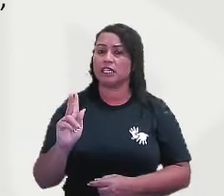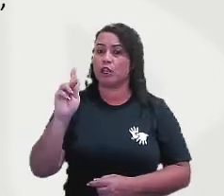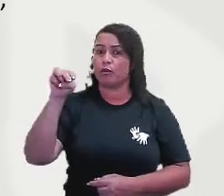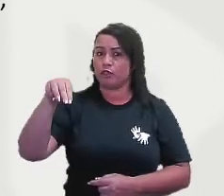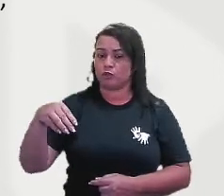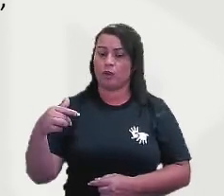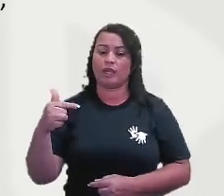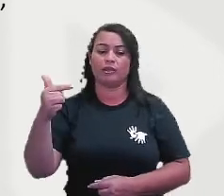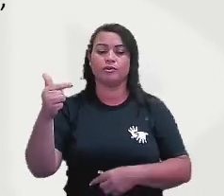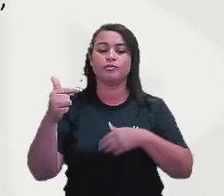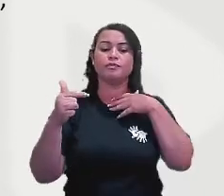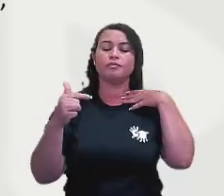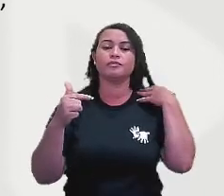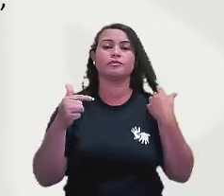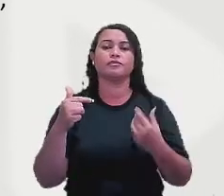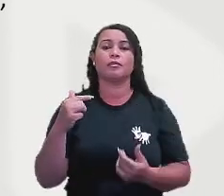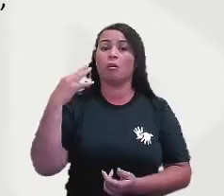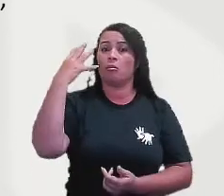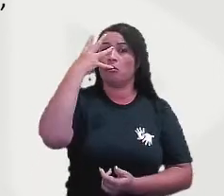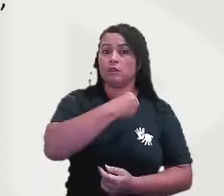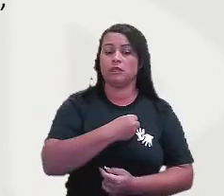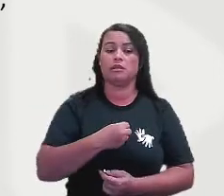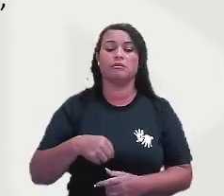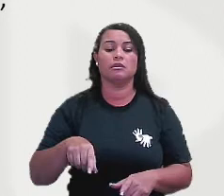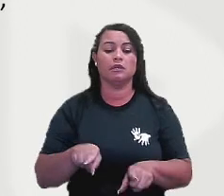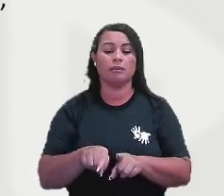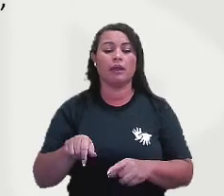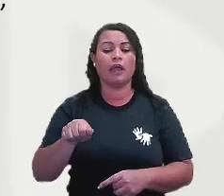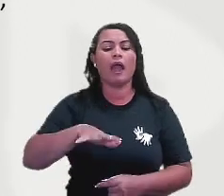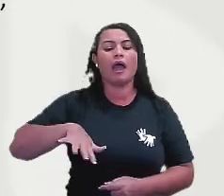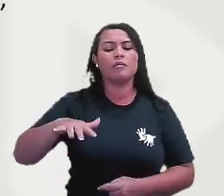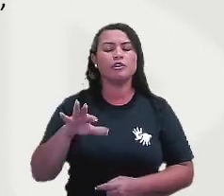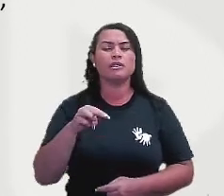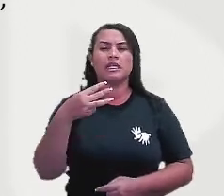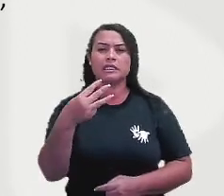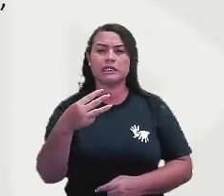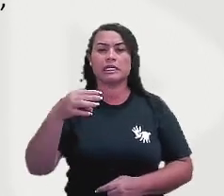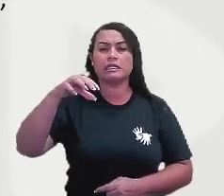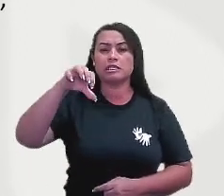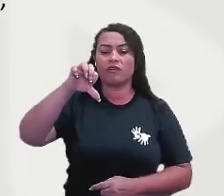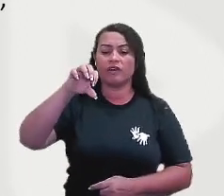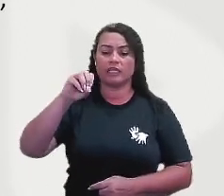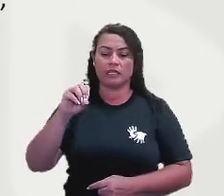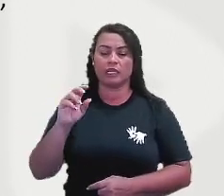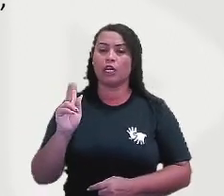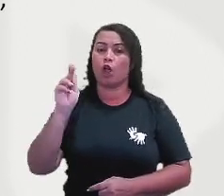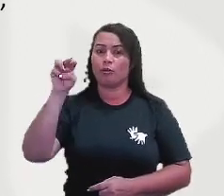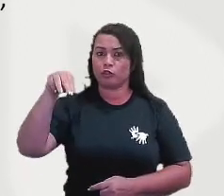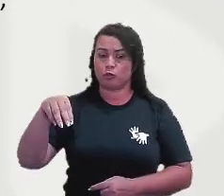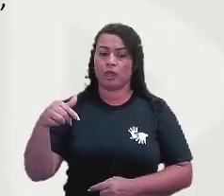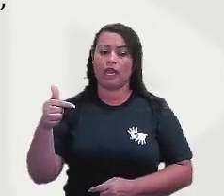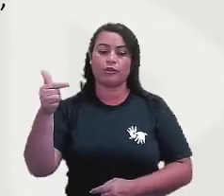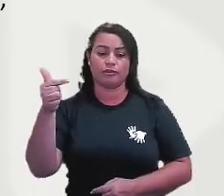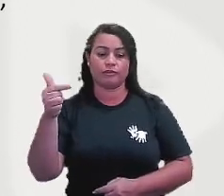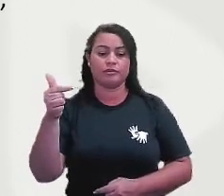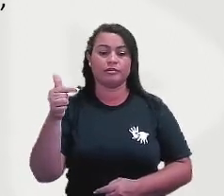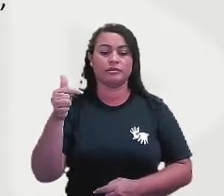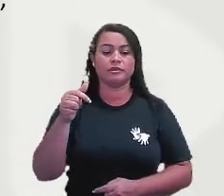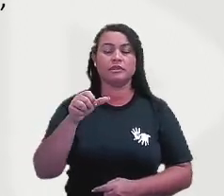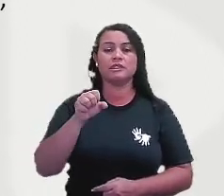923 quilômetros quadrados. Bonito, área de aproximadamente 390 quilômetros